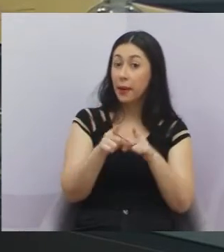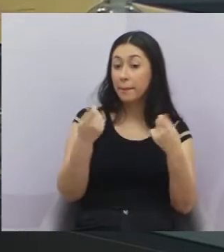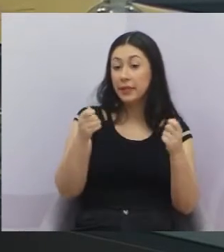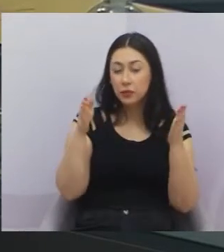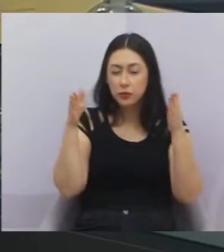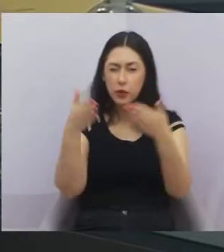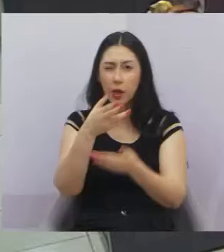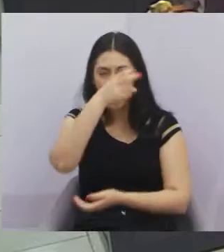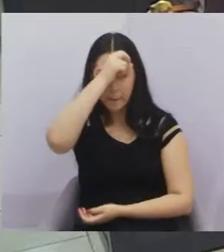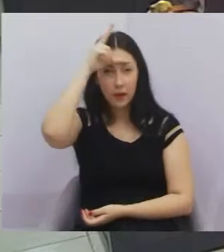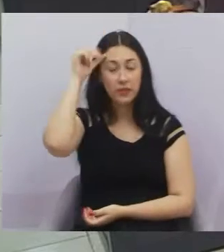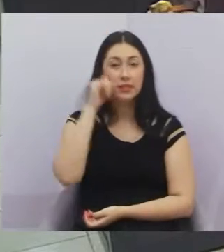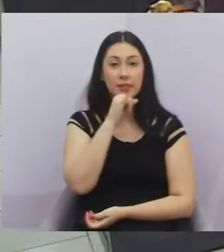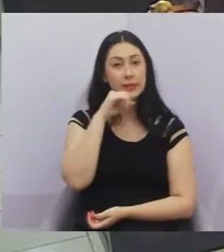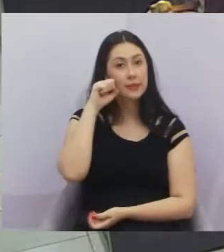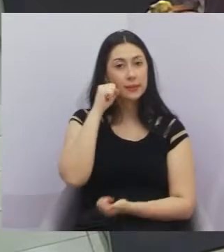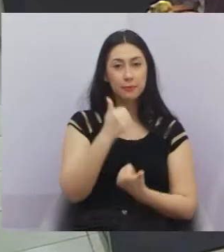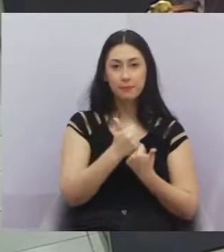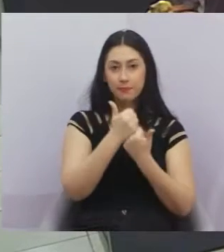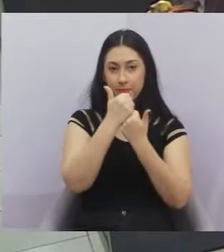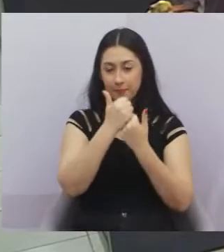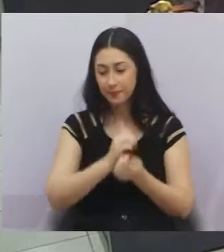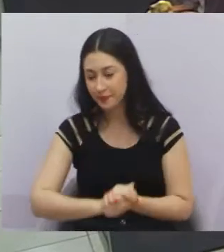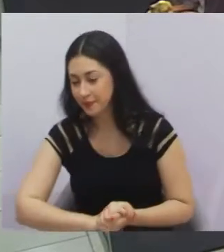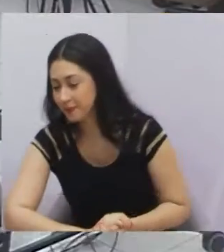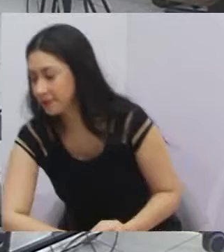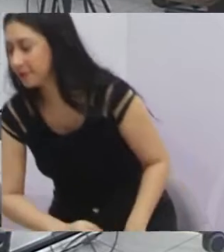prefeito Isaías.